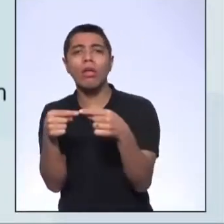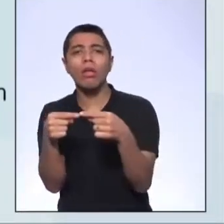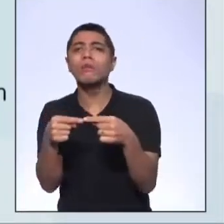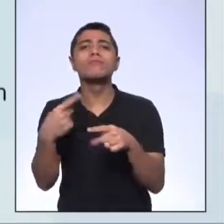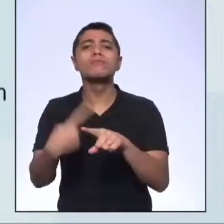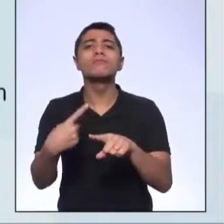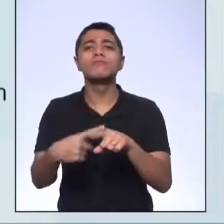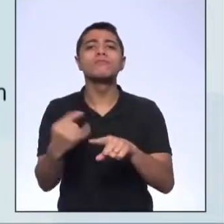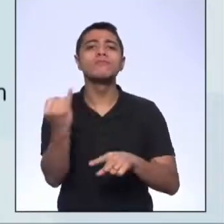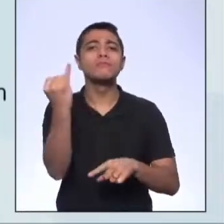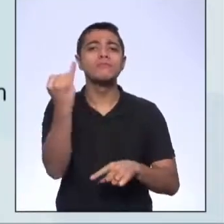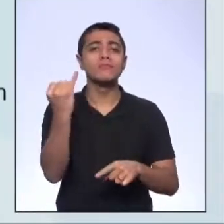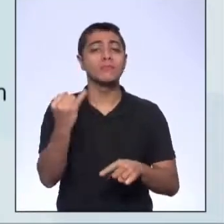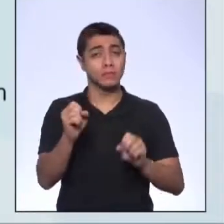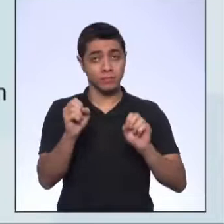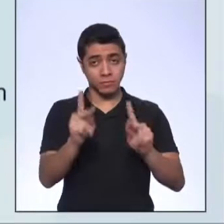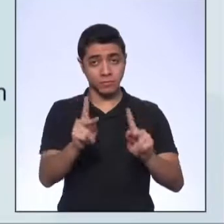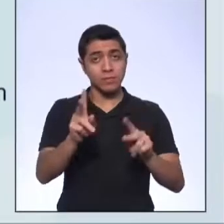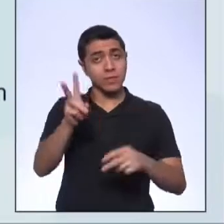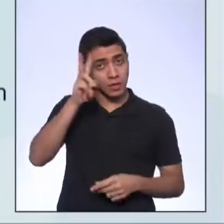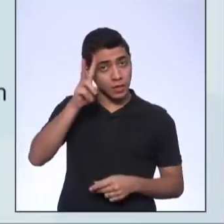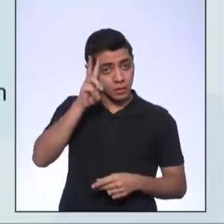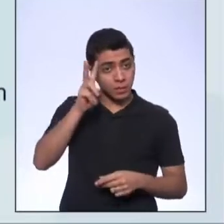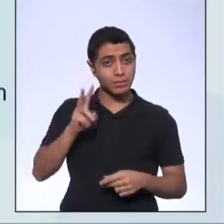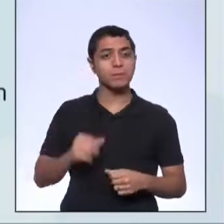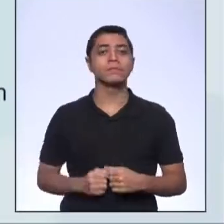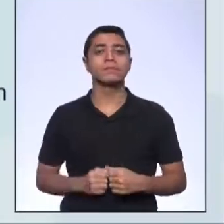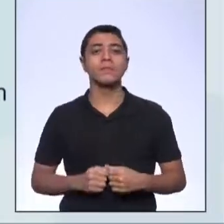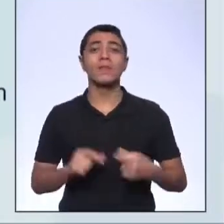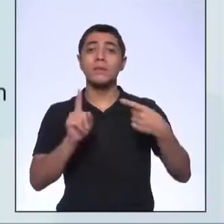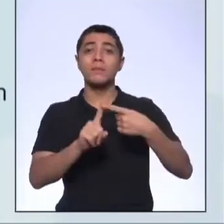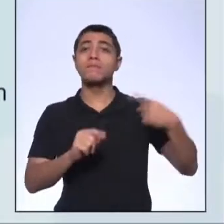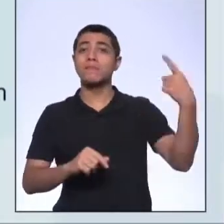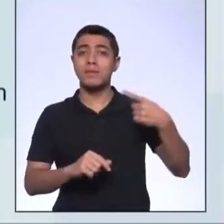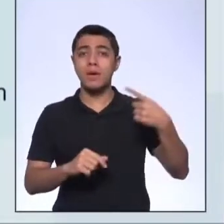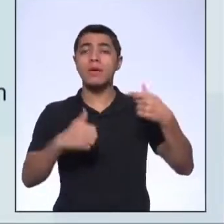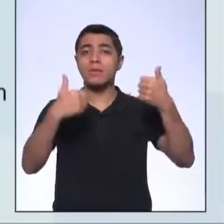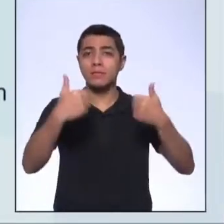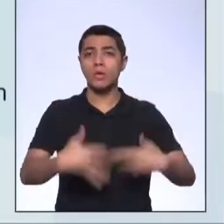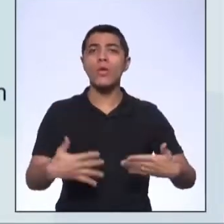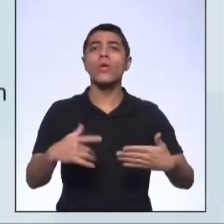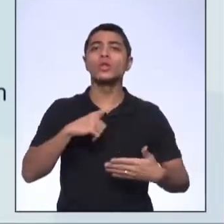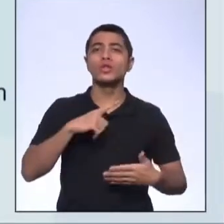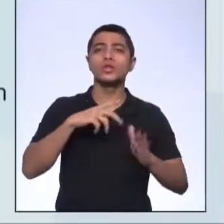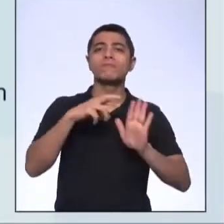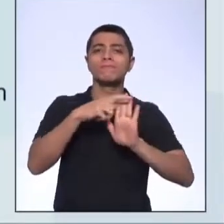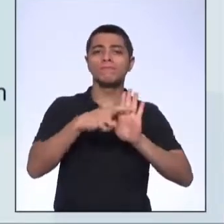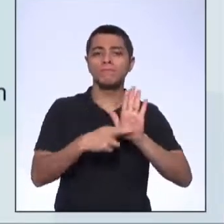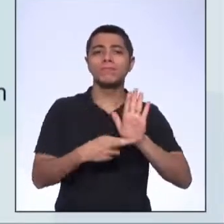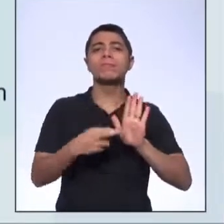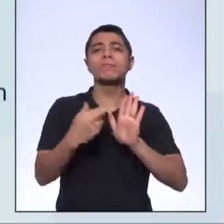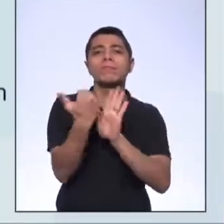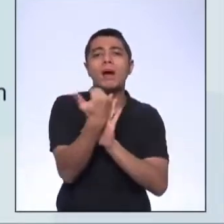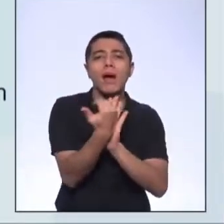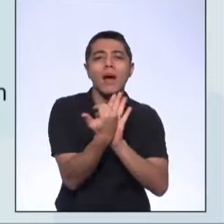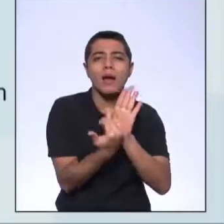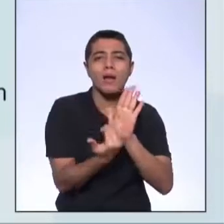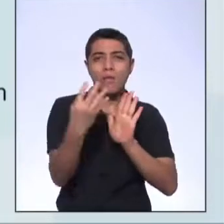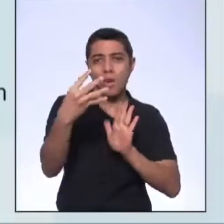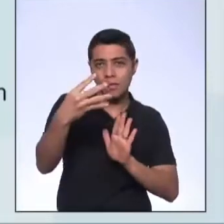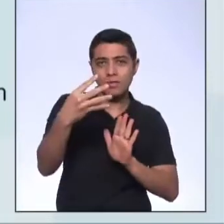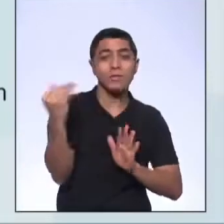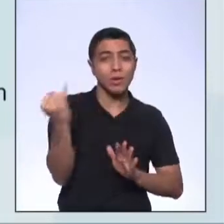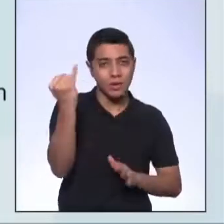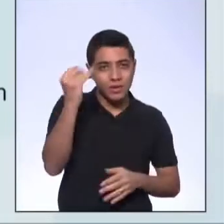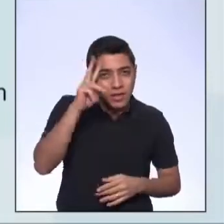ele passo a passo que nós temos Quatro Passos aí importantes tá Então essa é a resposta aí né só